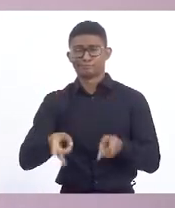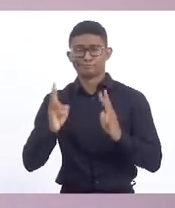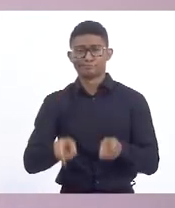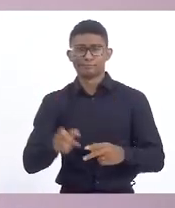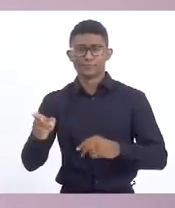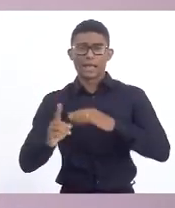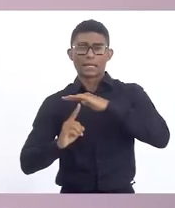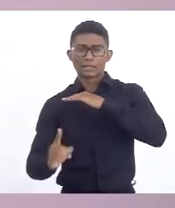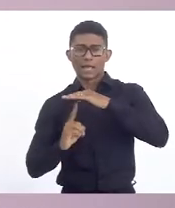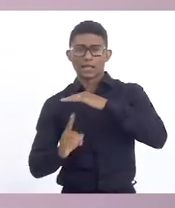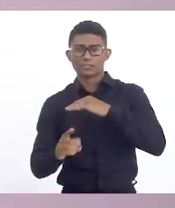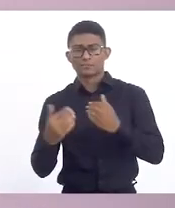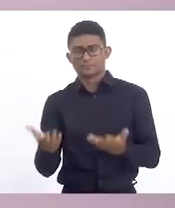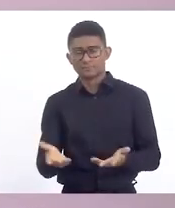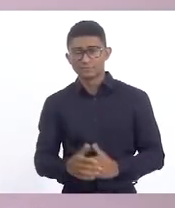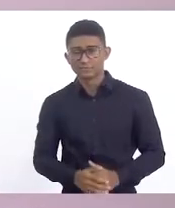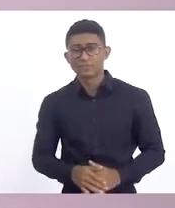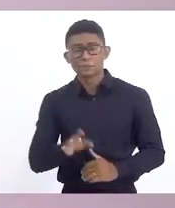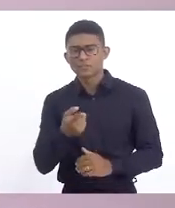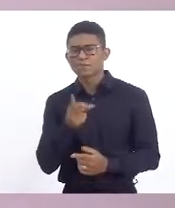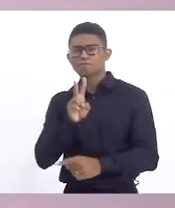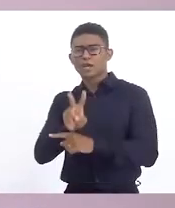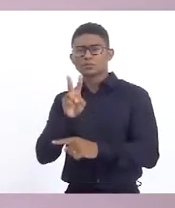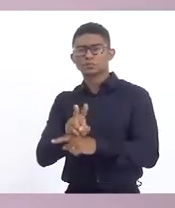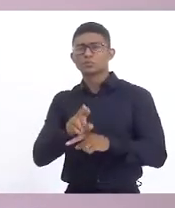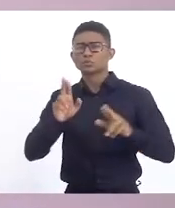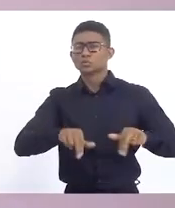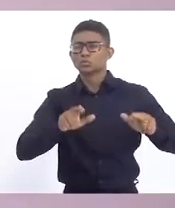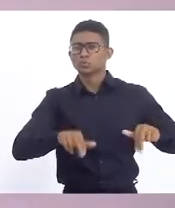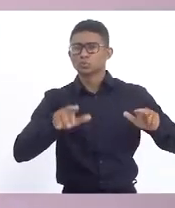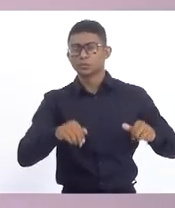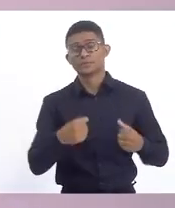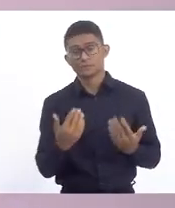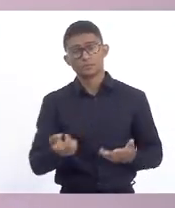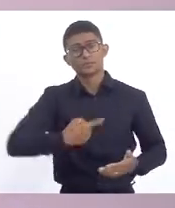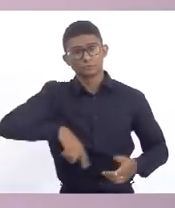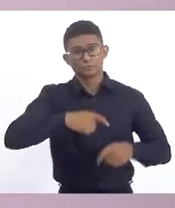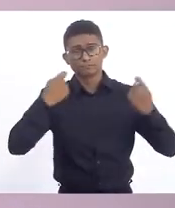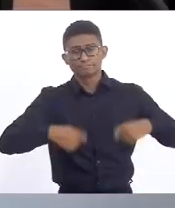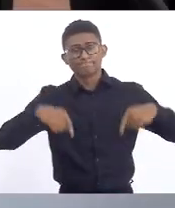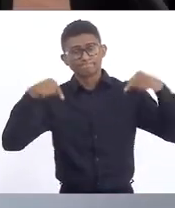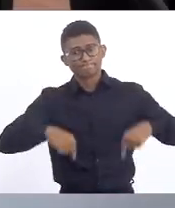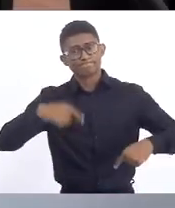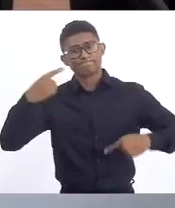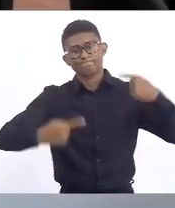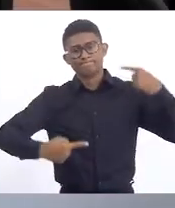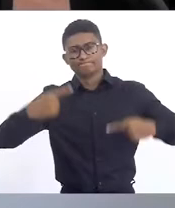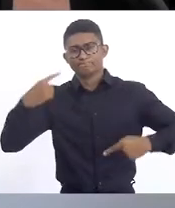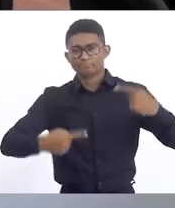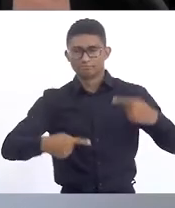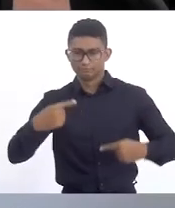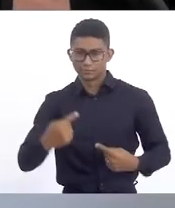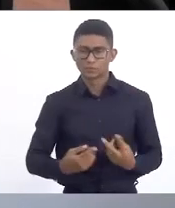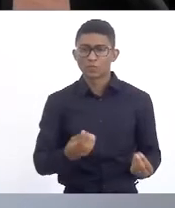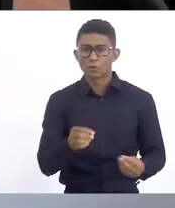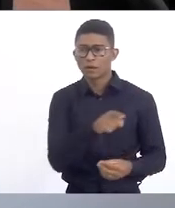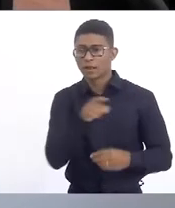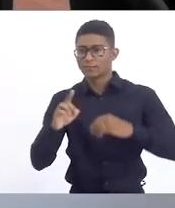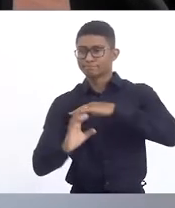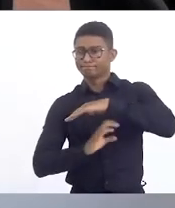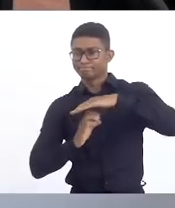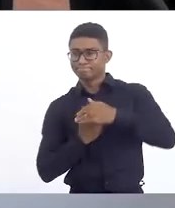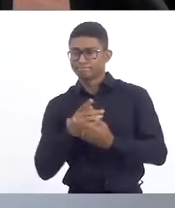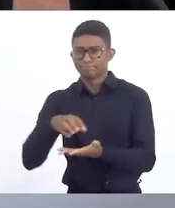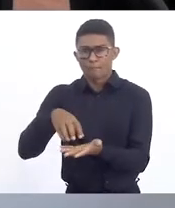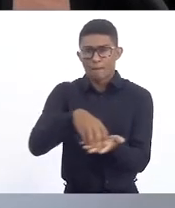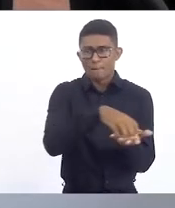cliente. Mas a Genersa nunca fiscalizou. E nós vamos ter que discutir nessa questão dessas concessionárias a questão da Zona